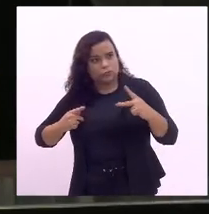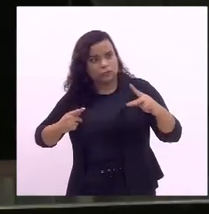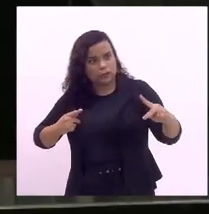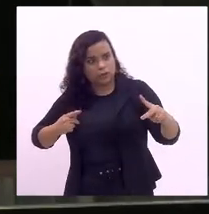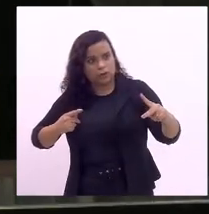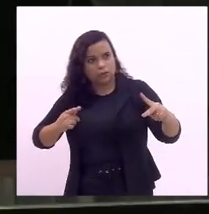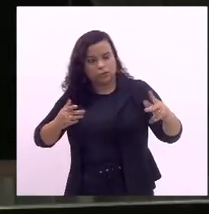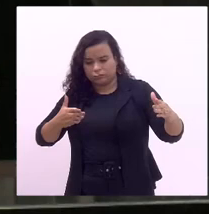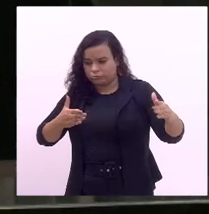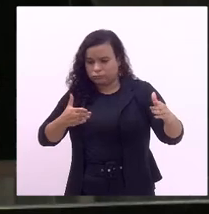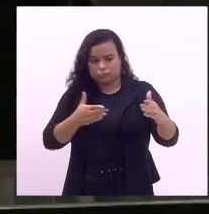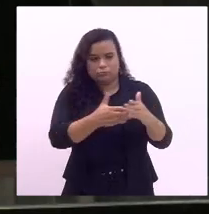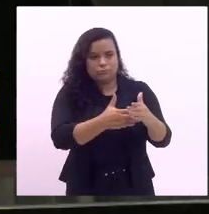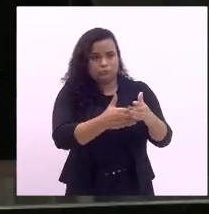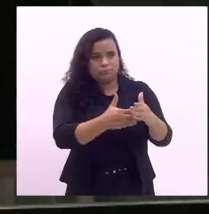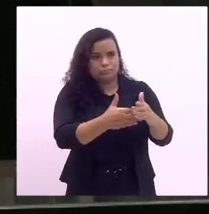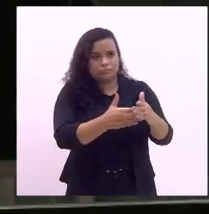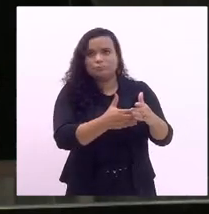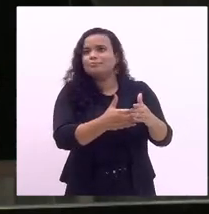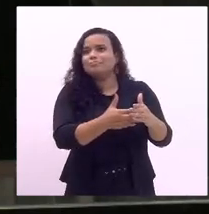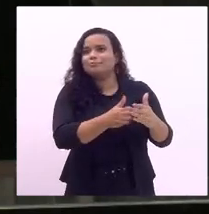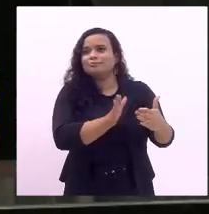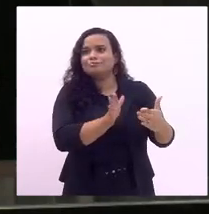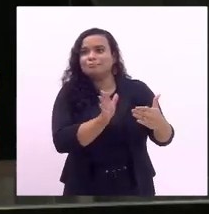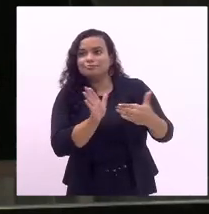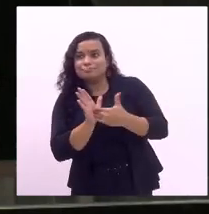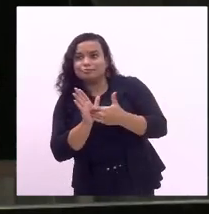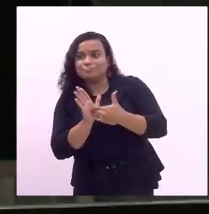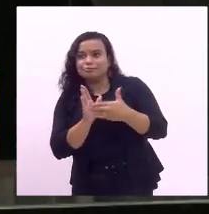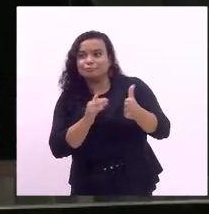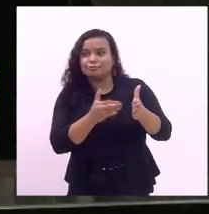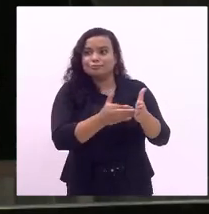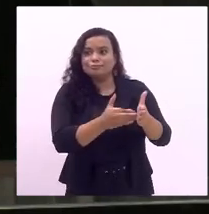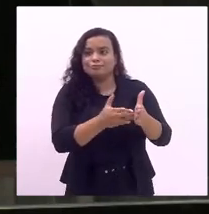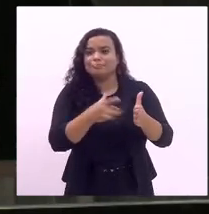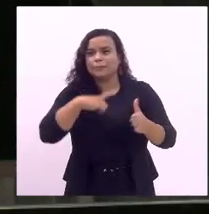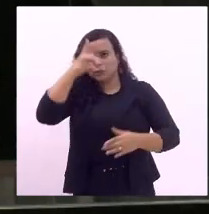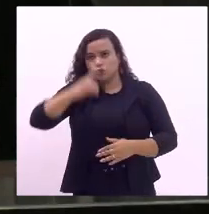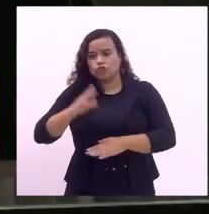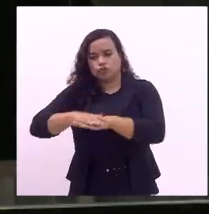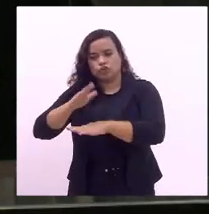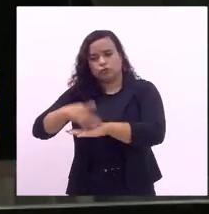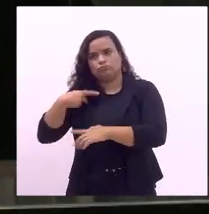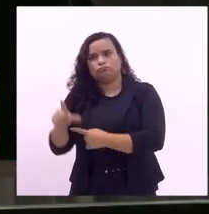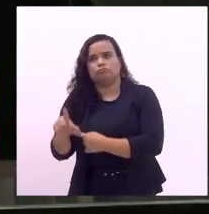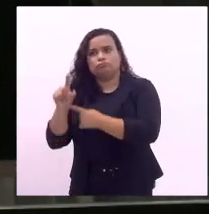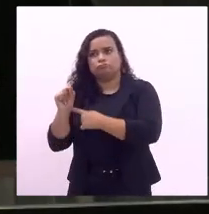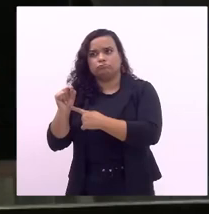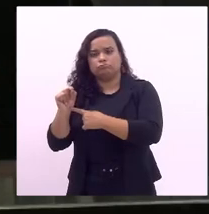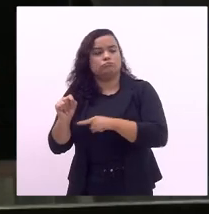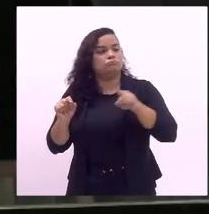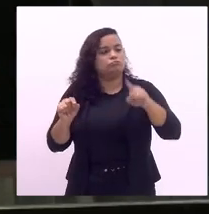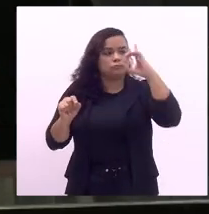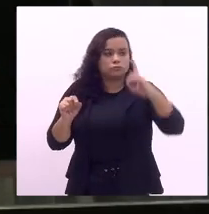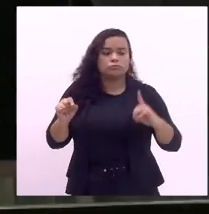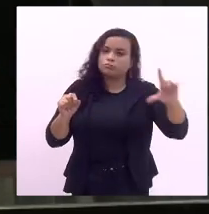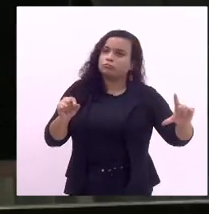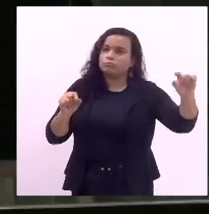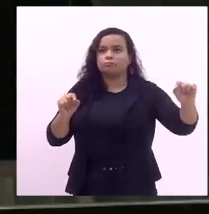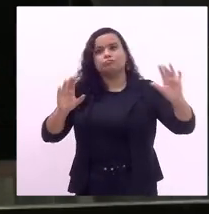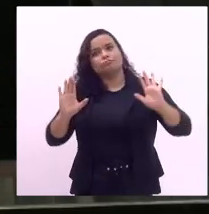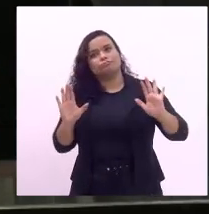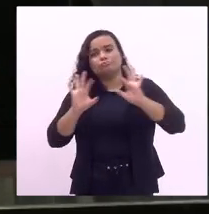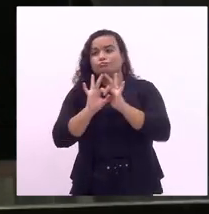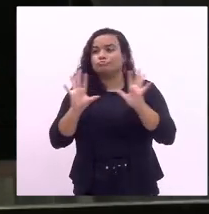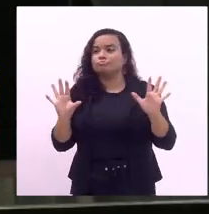direito. Excelente. O nosso direito de termos a opção de nos defendermos. O que